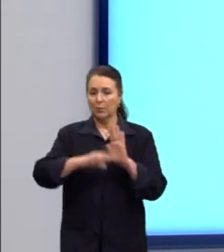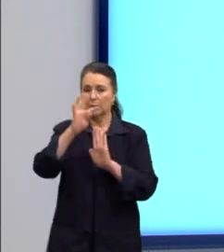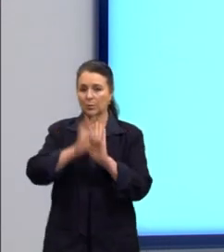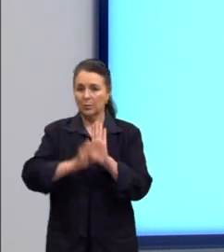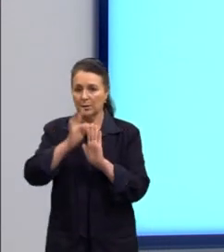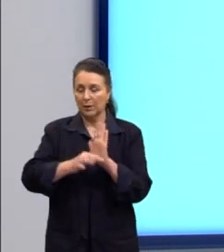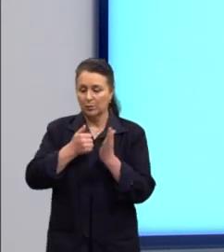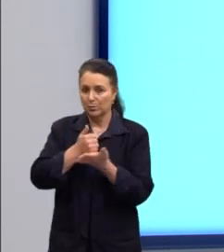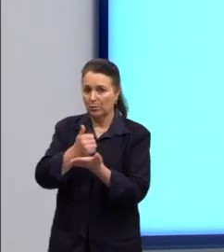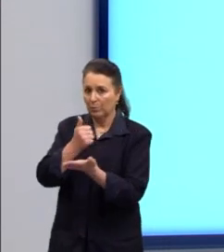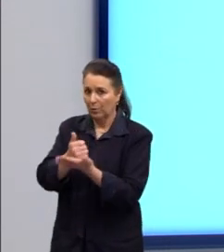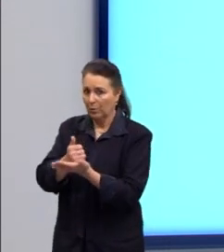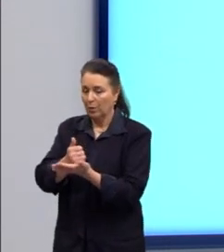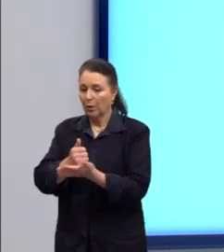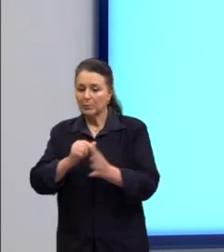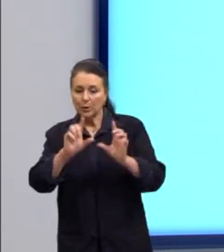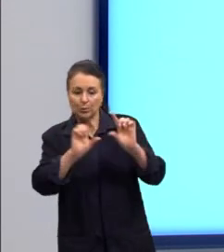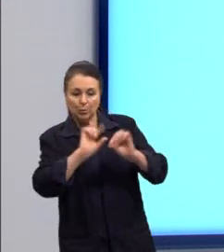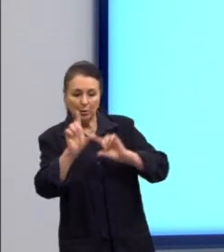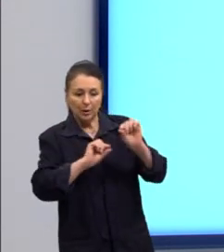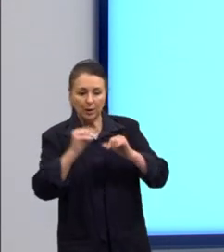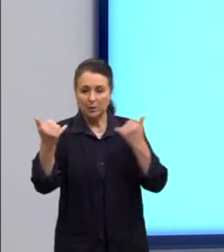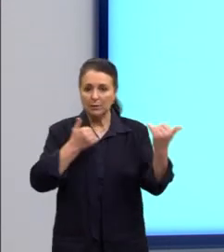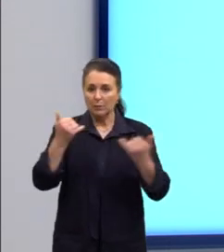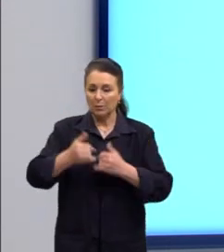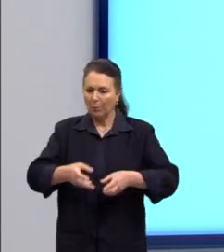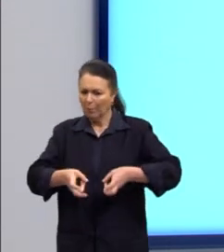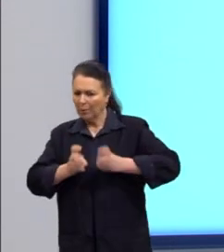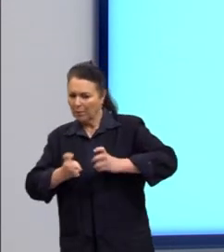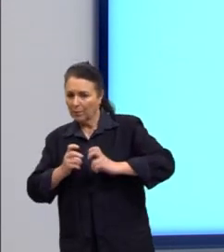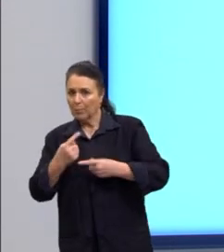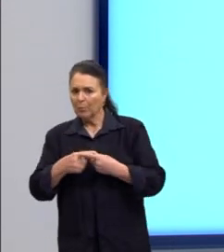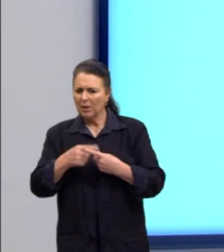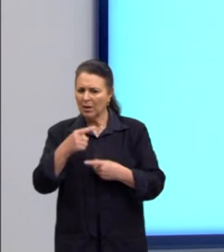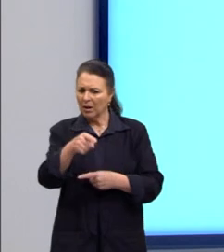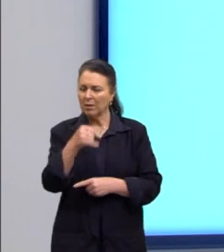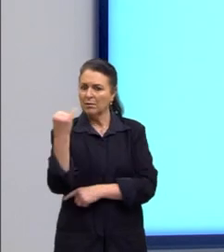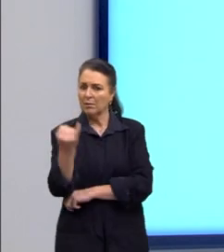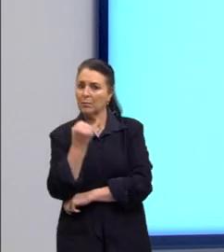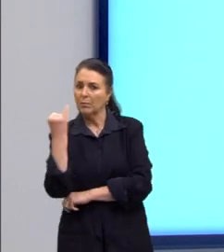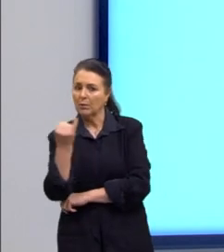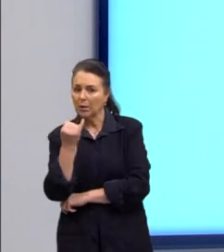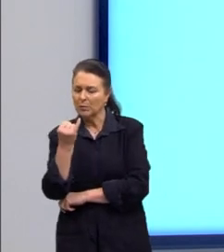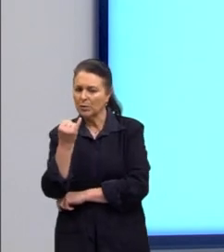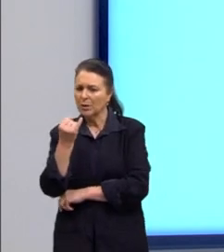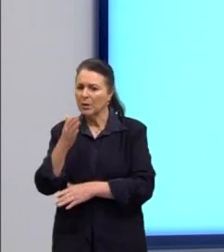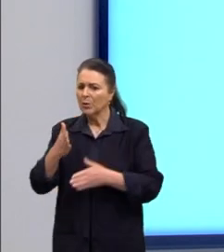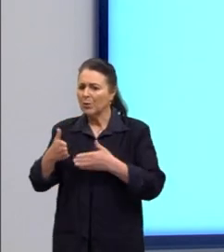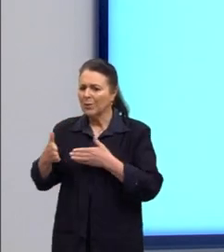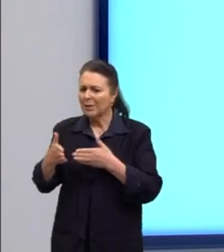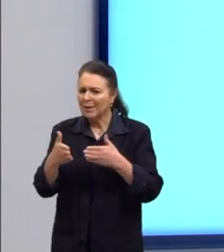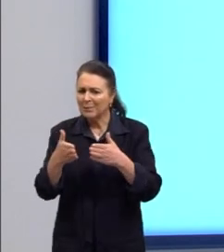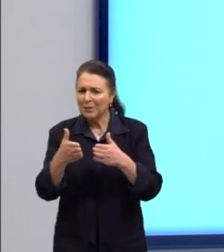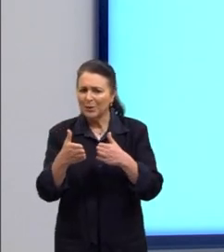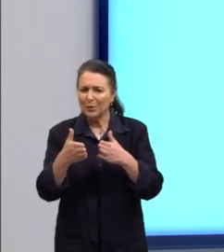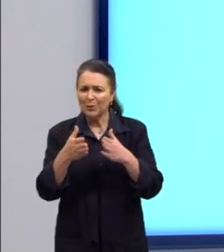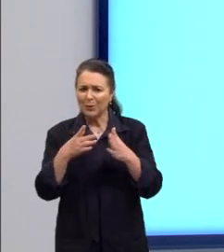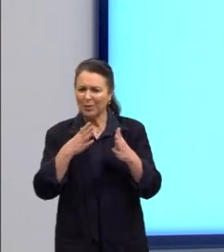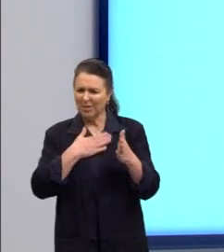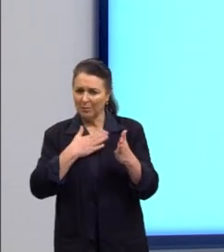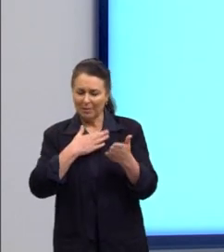que me servem perceber Porque elas estão ali e que caminho elas querem que eu tome